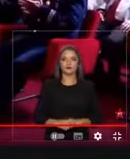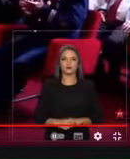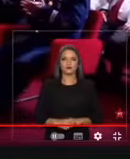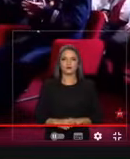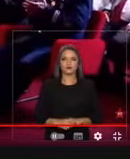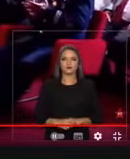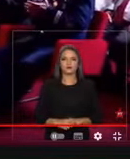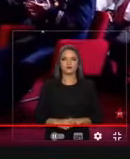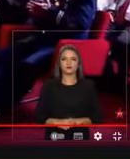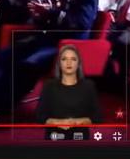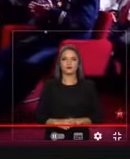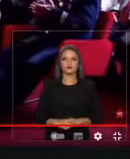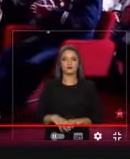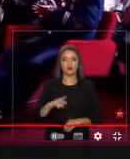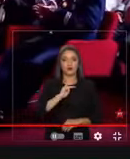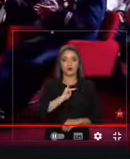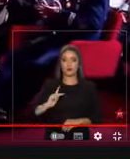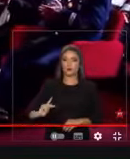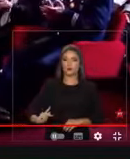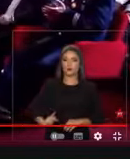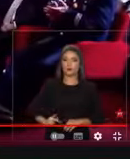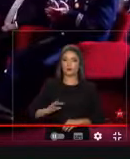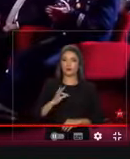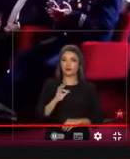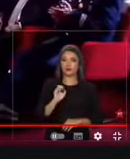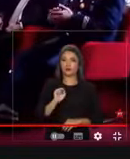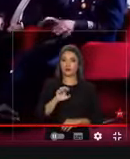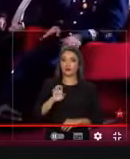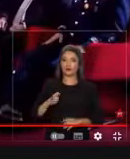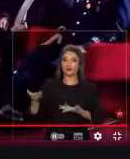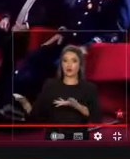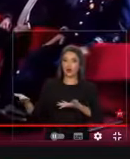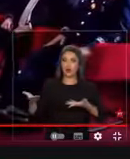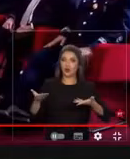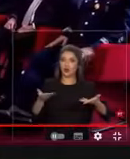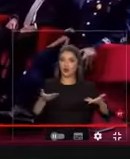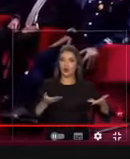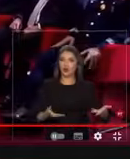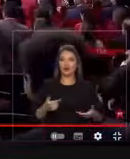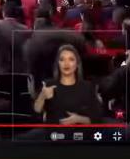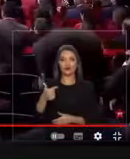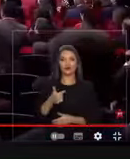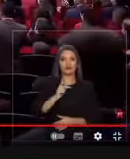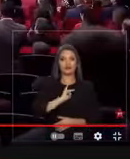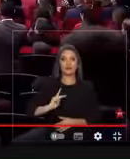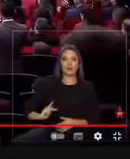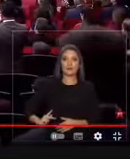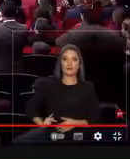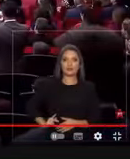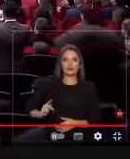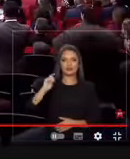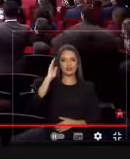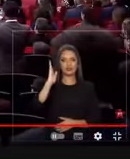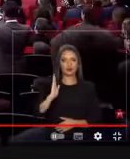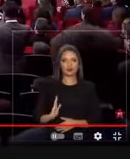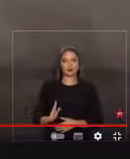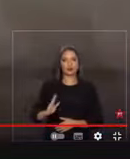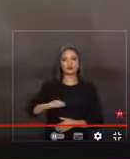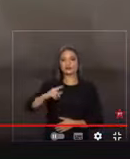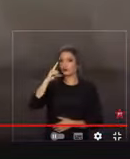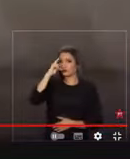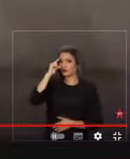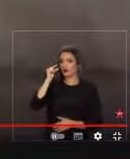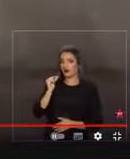Sua Excelência, senhor presidente do Tribunal Superior Eleitoral, convido o excelentíssimo senhor vice-presidente da República eleito, Geraldo